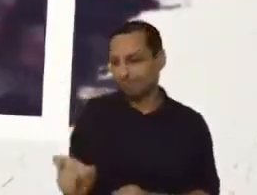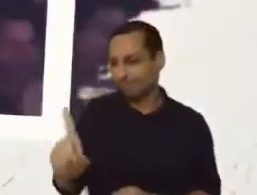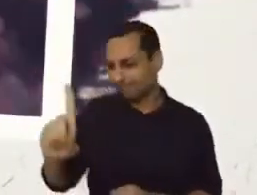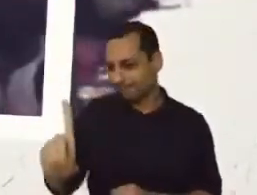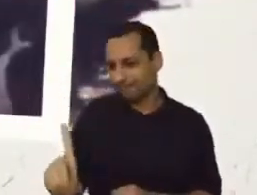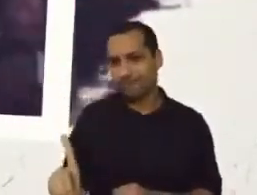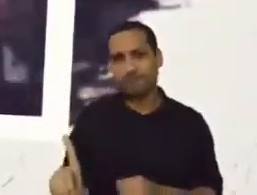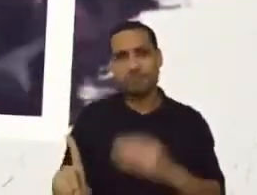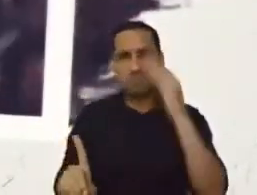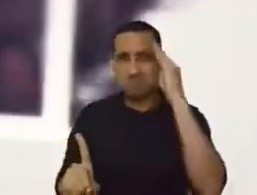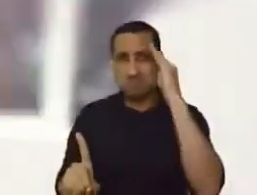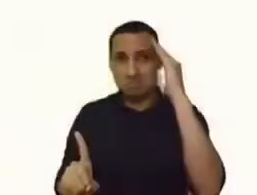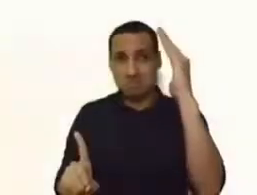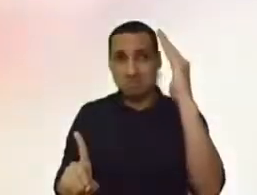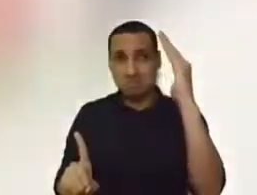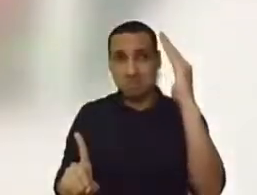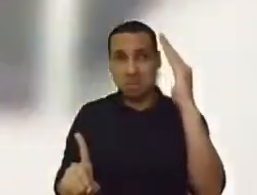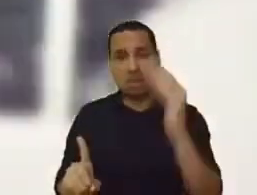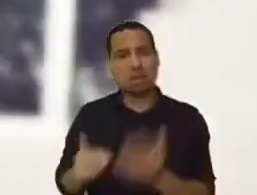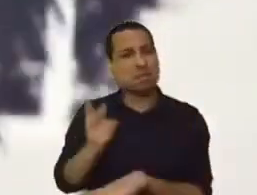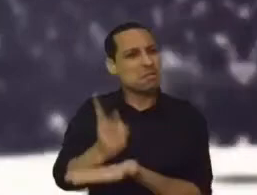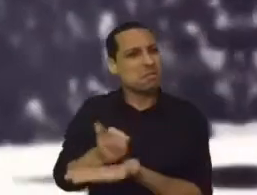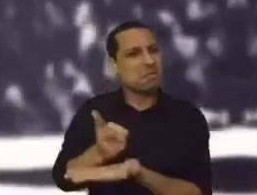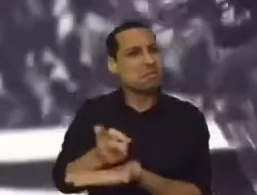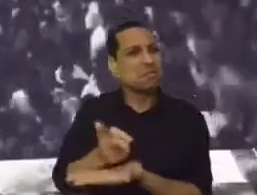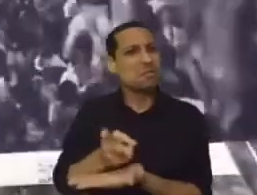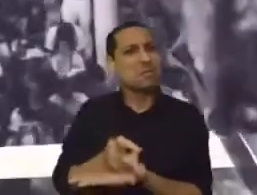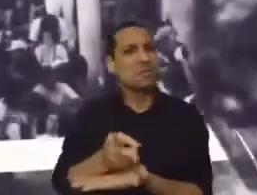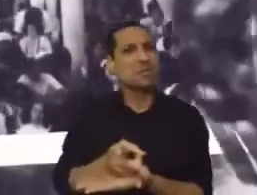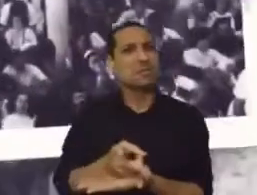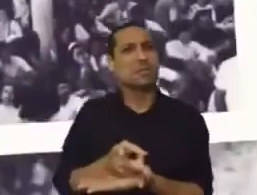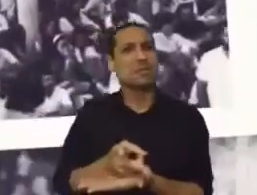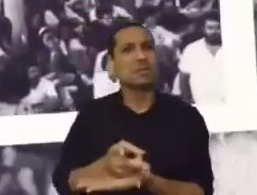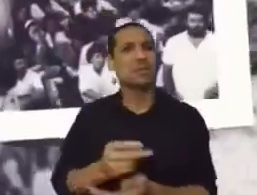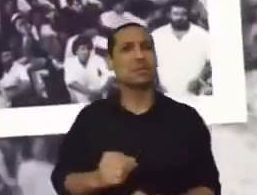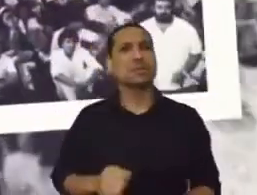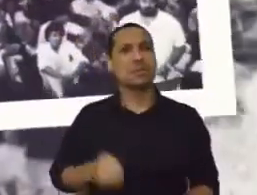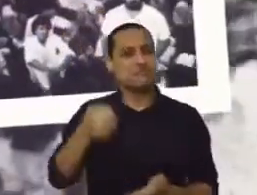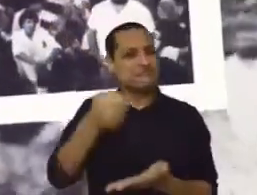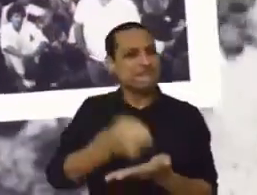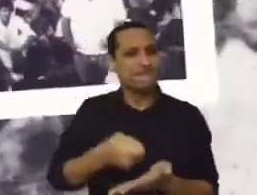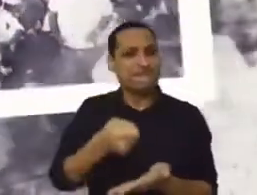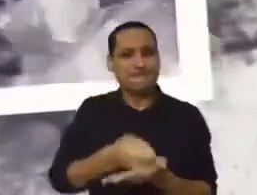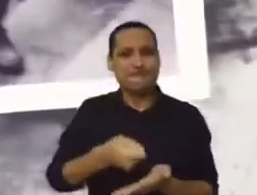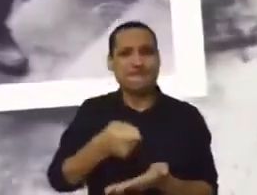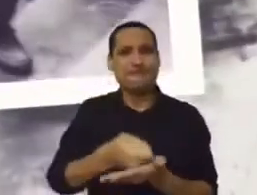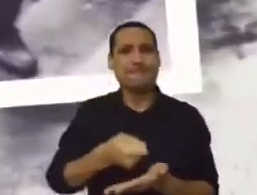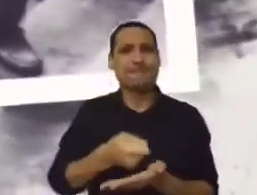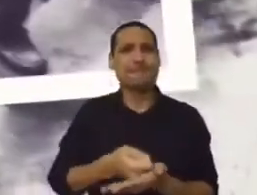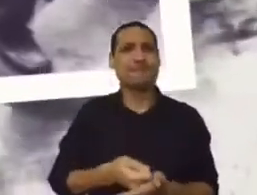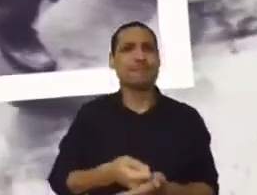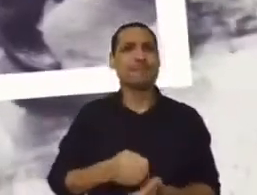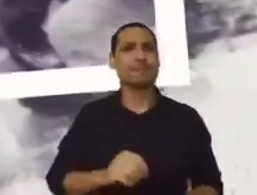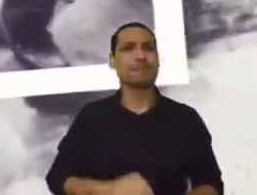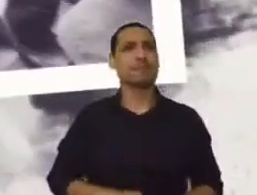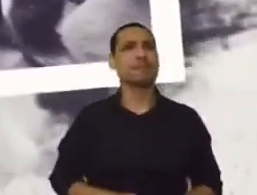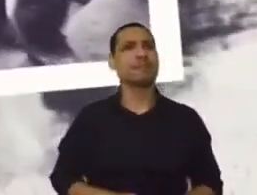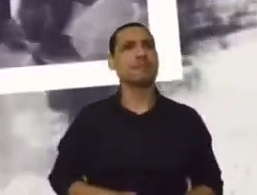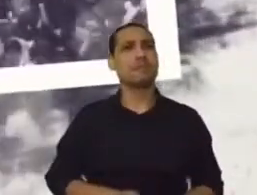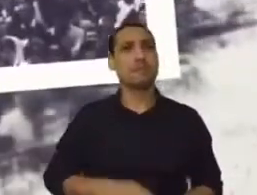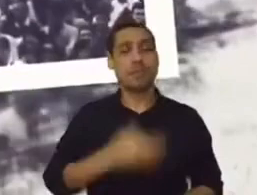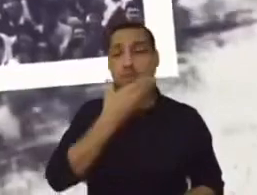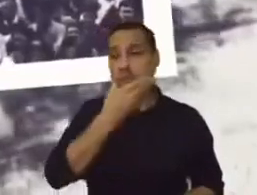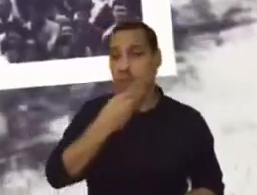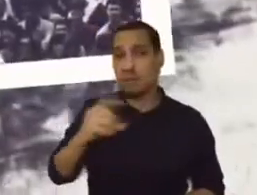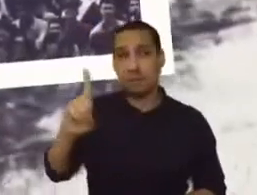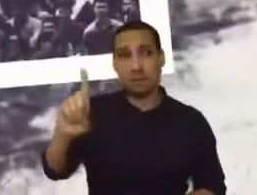em 1983. Então, diretor da POSP, maior sindicato do estado de São Paulo, mobilizou a estrutura da